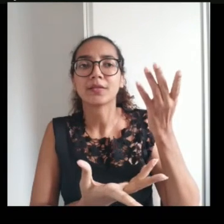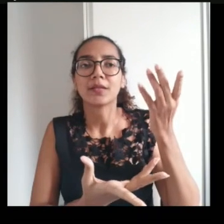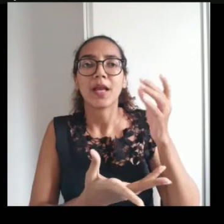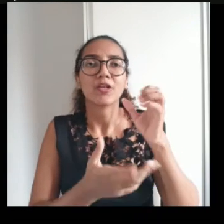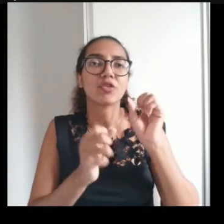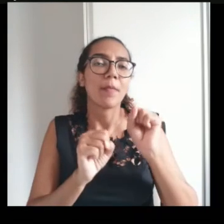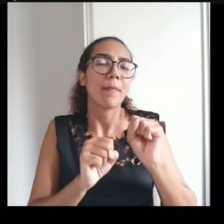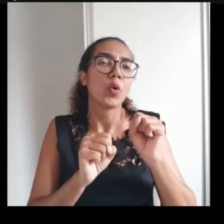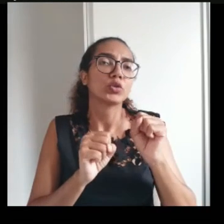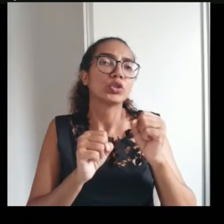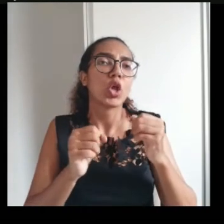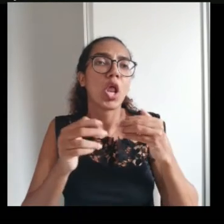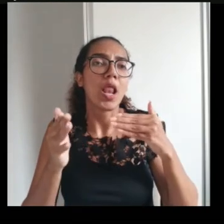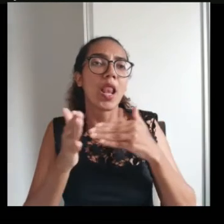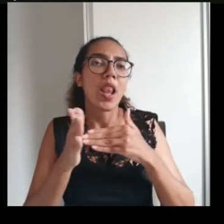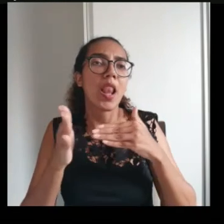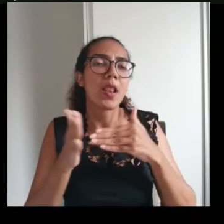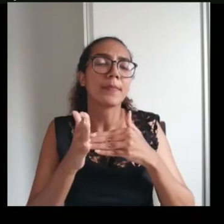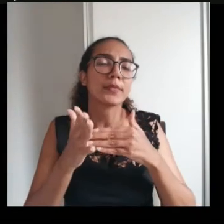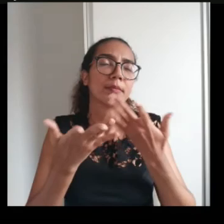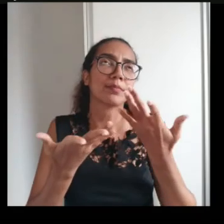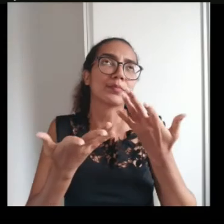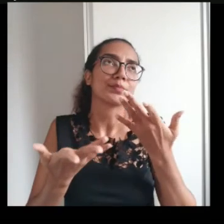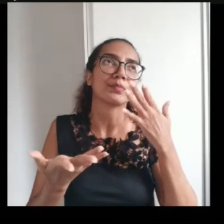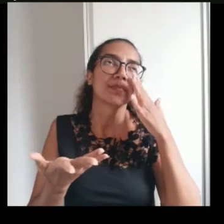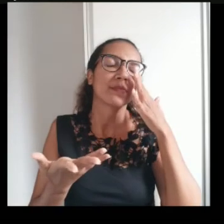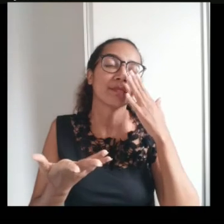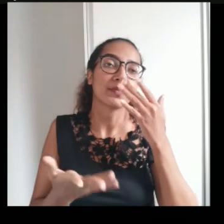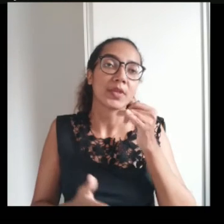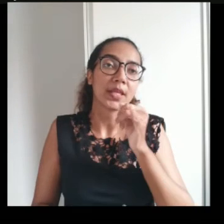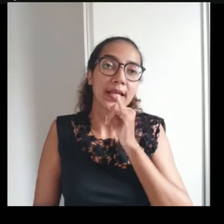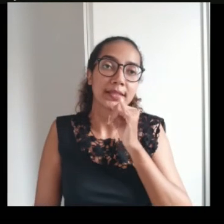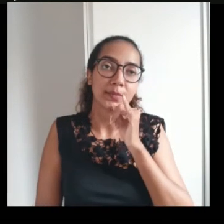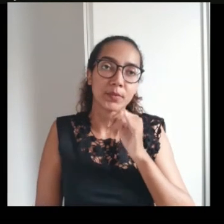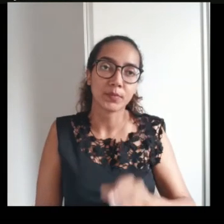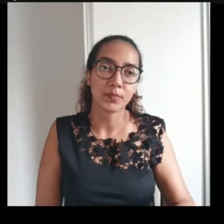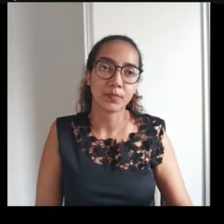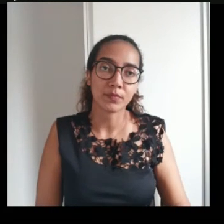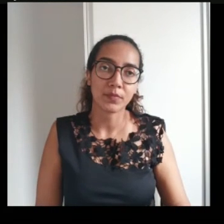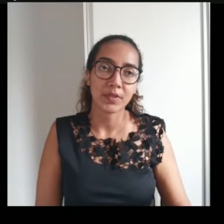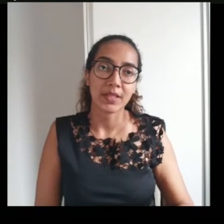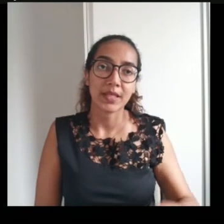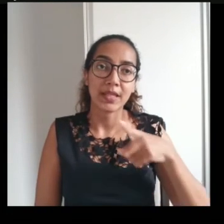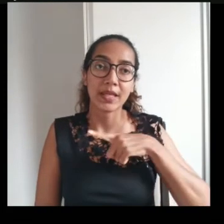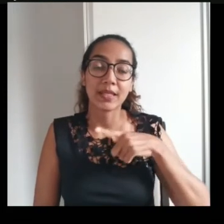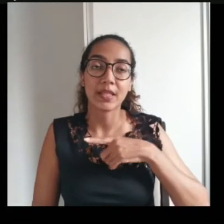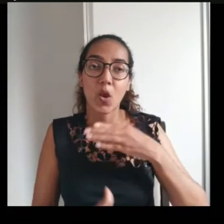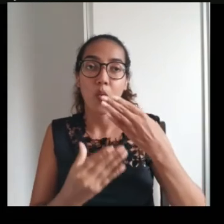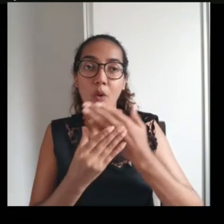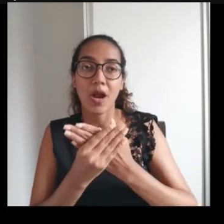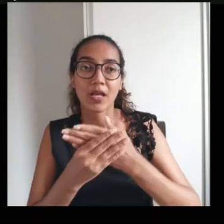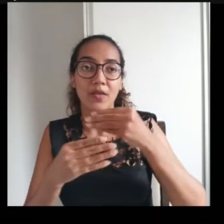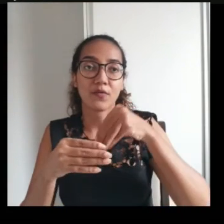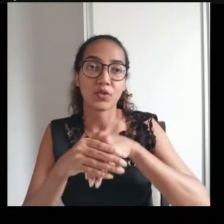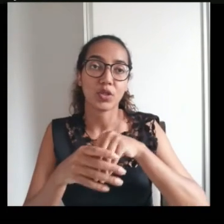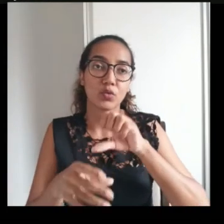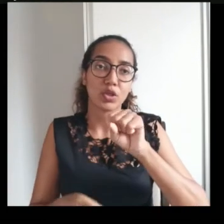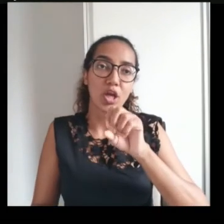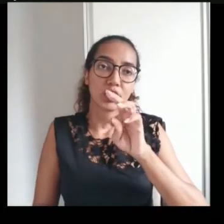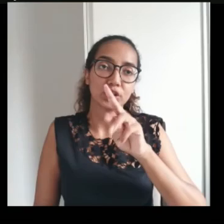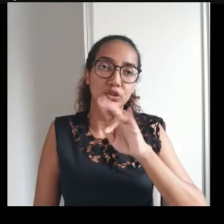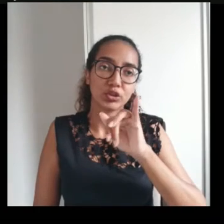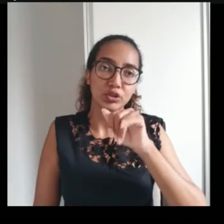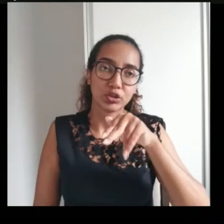ter o arquivo, na string, tem que ter 9 dígitos, que é justamente os dígitos do